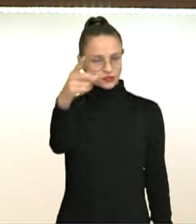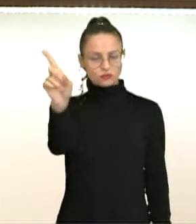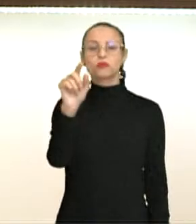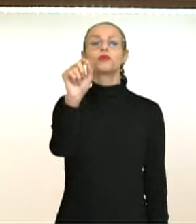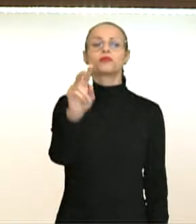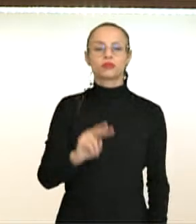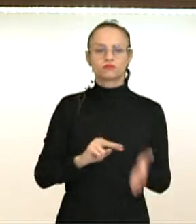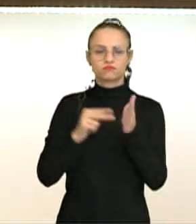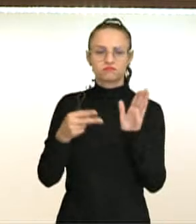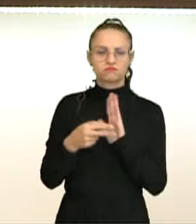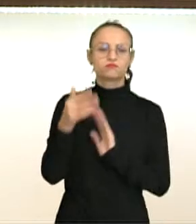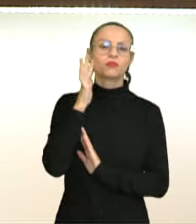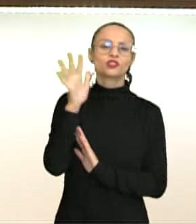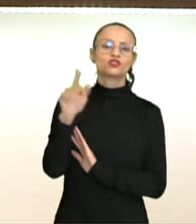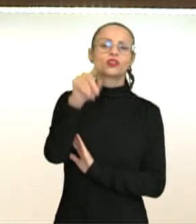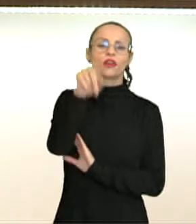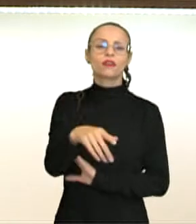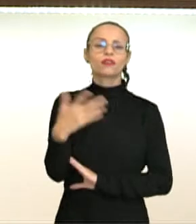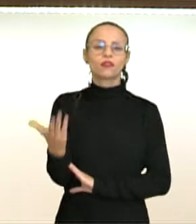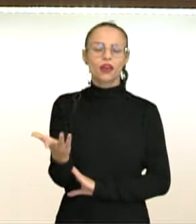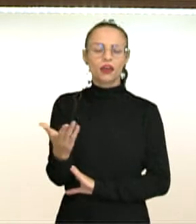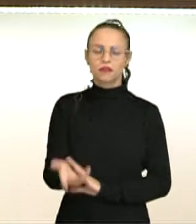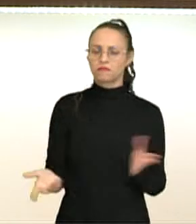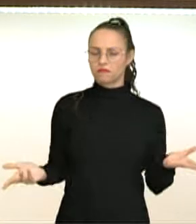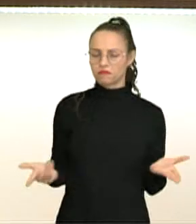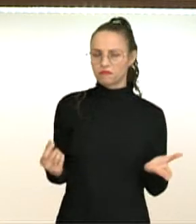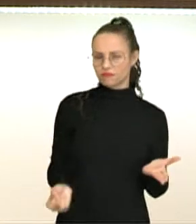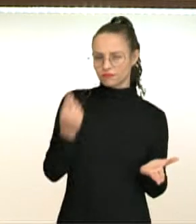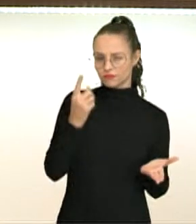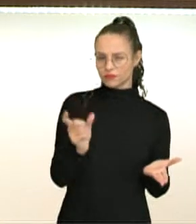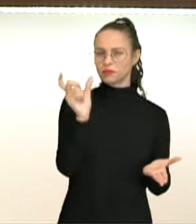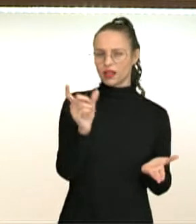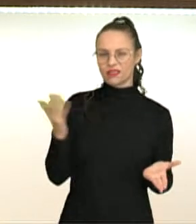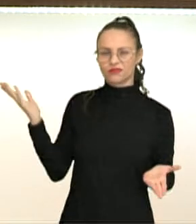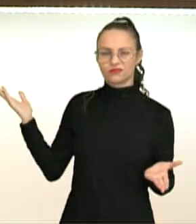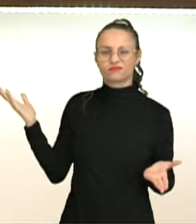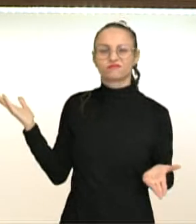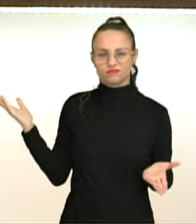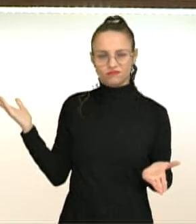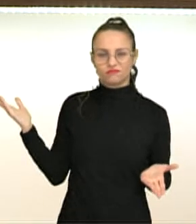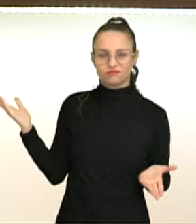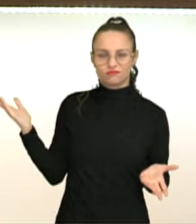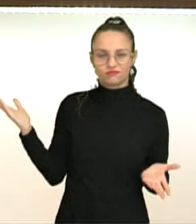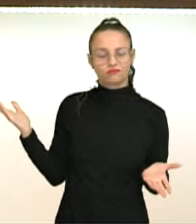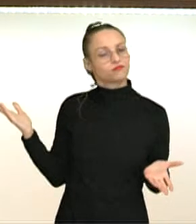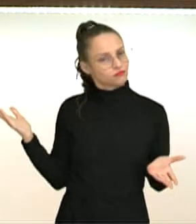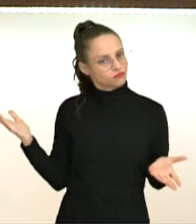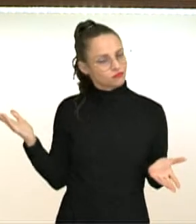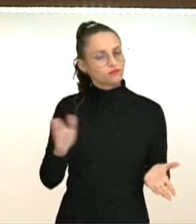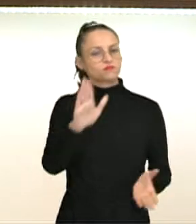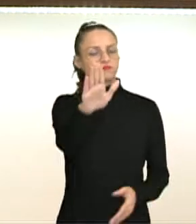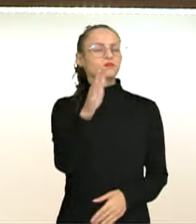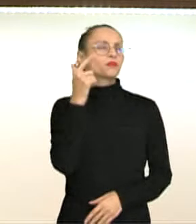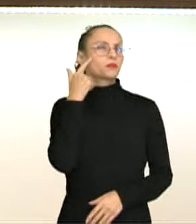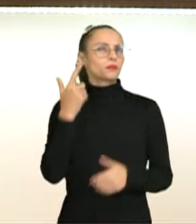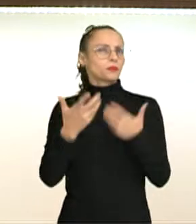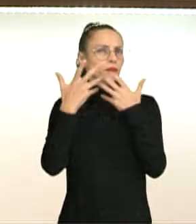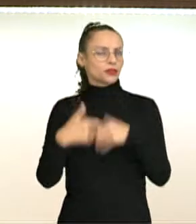imagina, o que você supõe de uma crônica com esse título? Defenestração. Vamos parar para pensar um